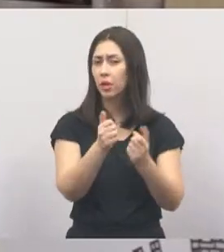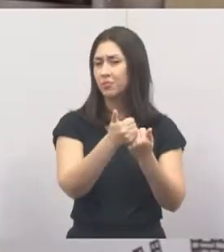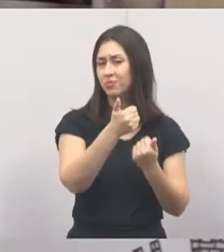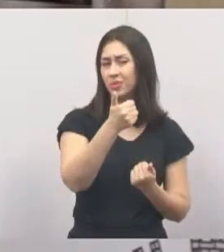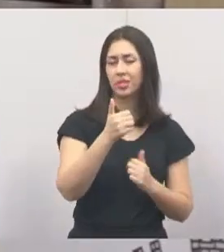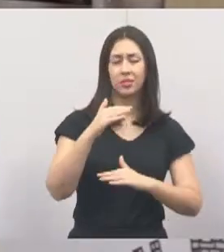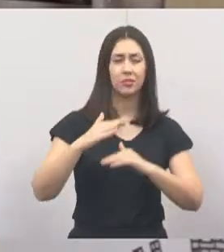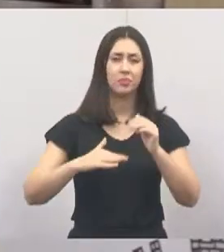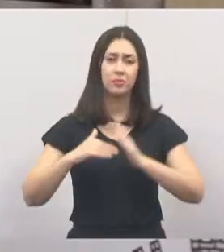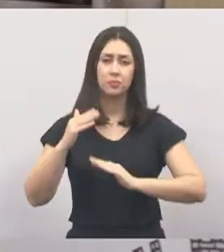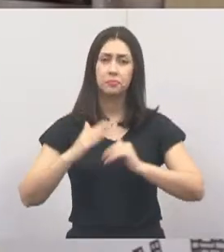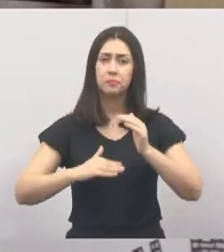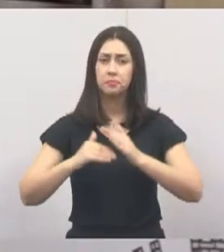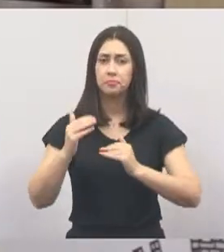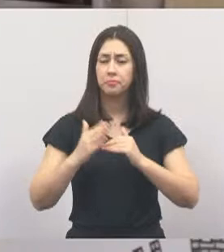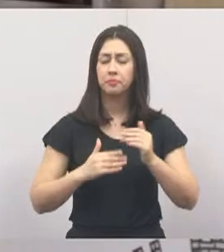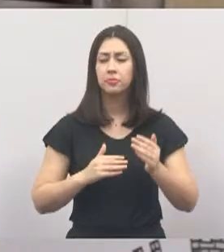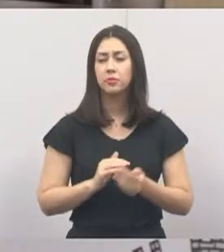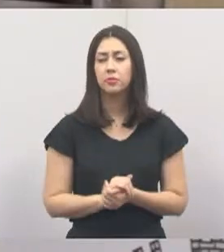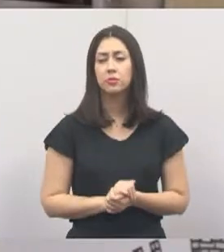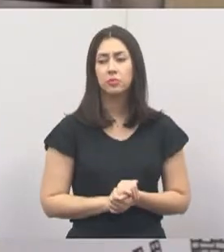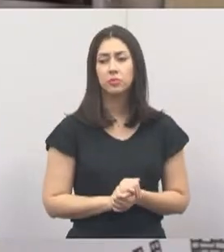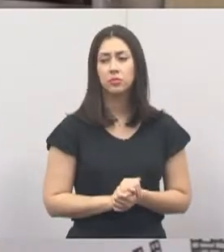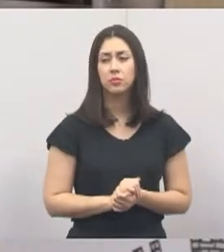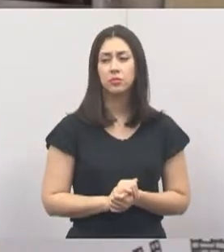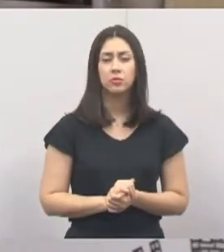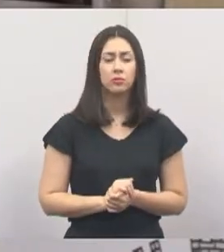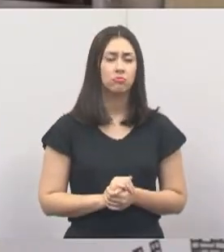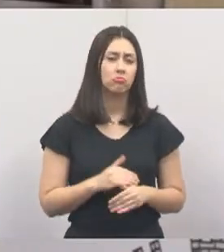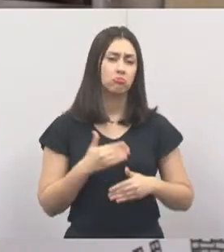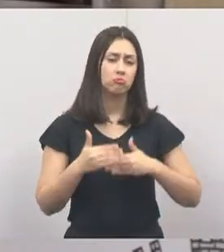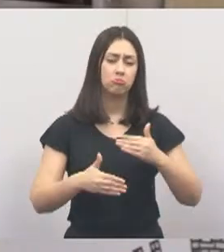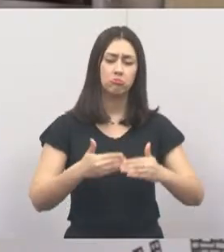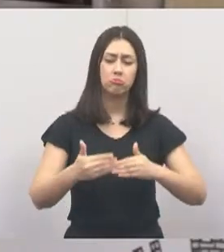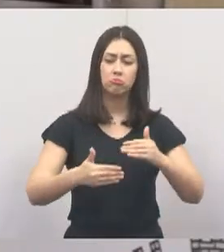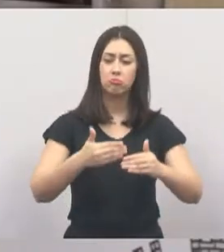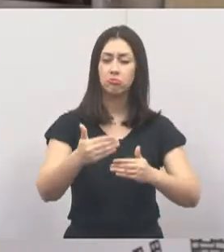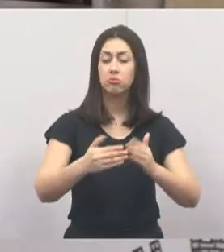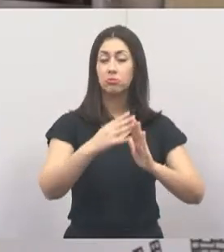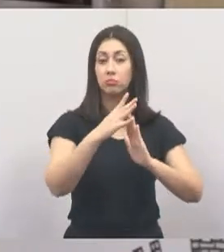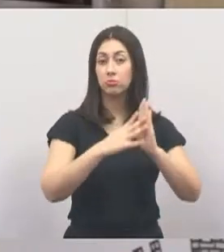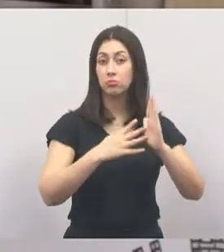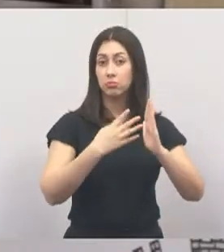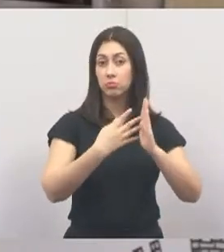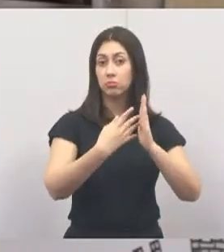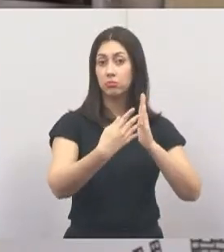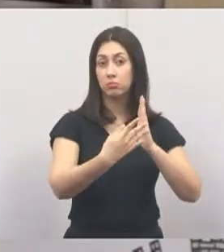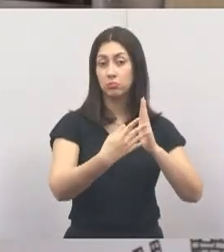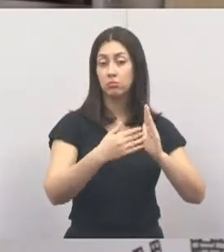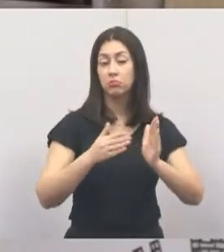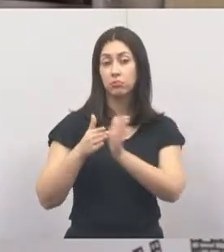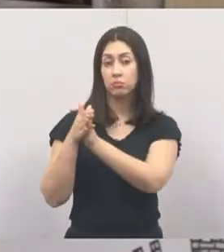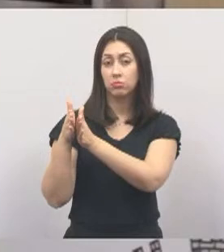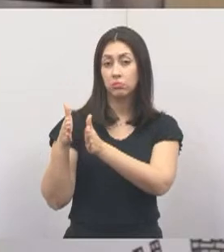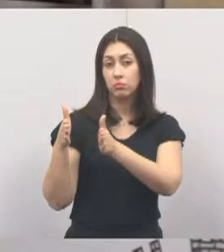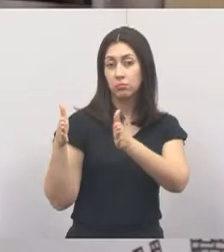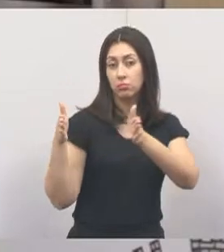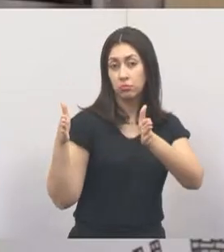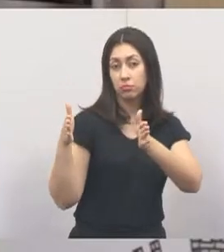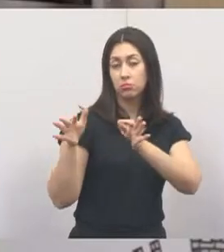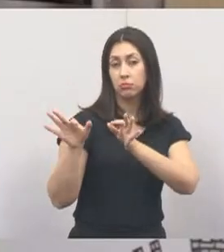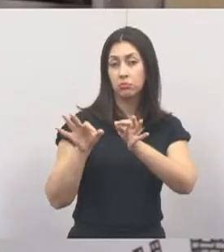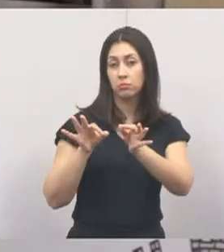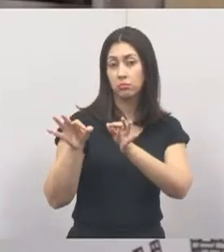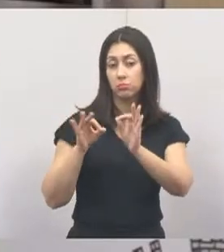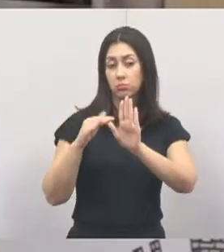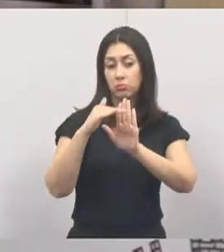da Câmara, do índice de atividades fim e meio, da tabela de temporalidade, do plano de